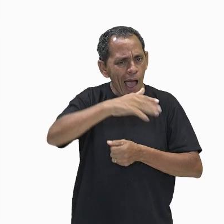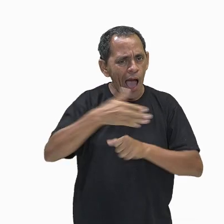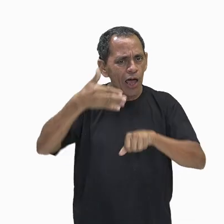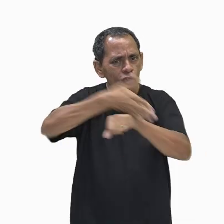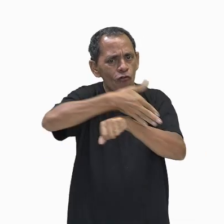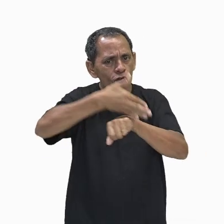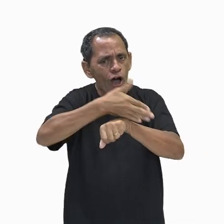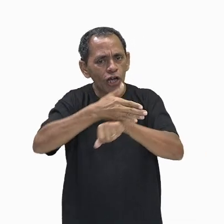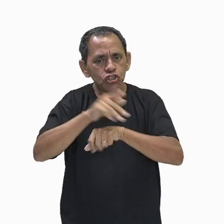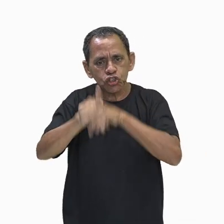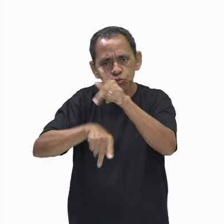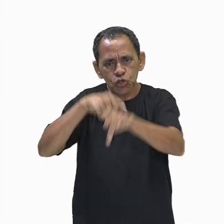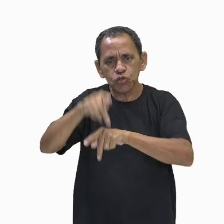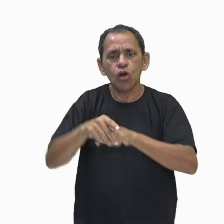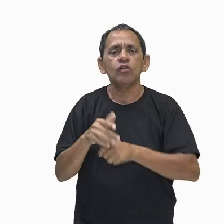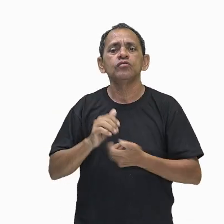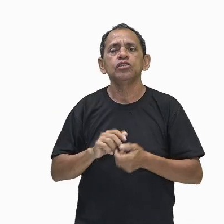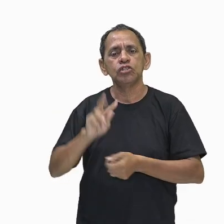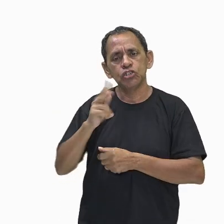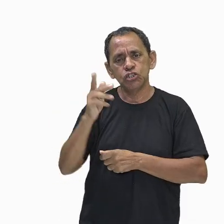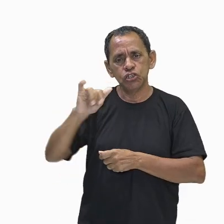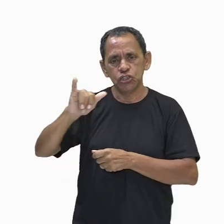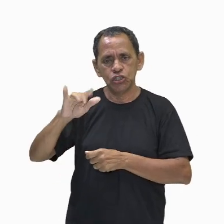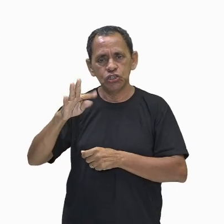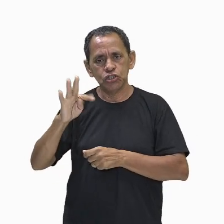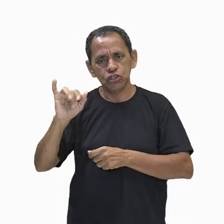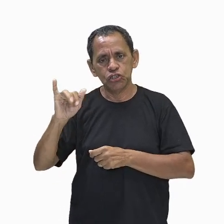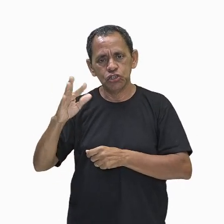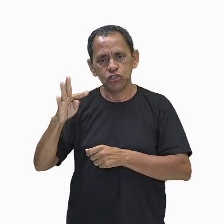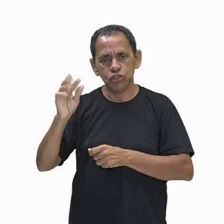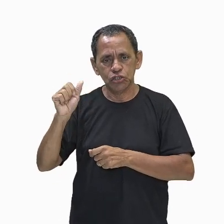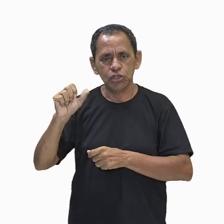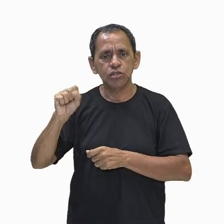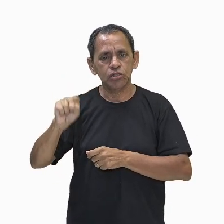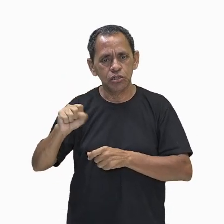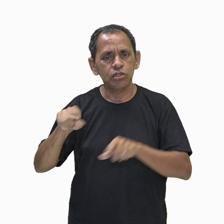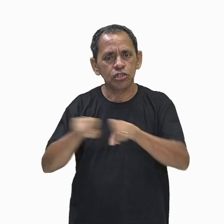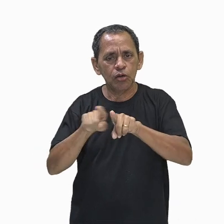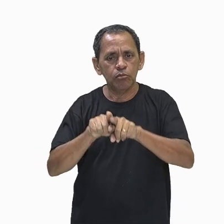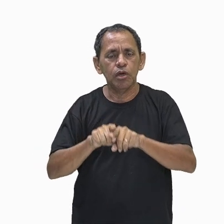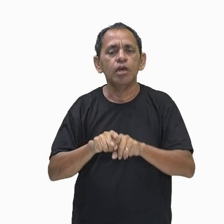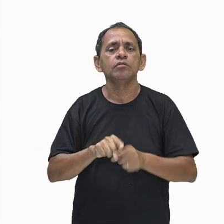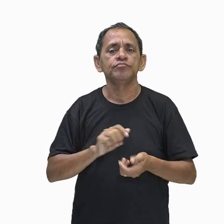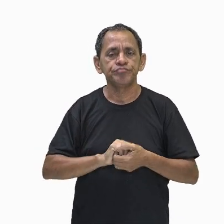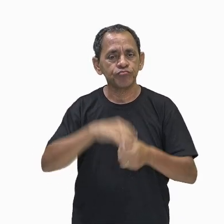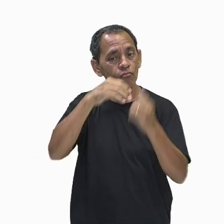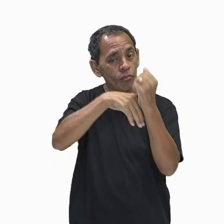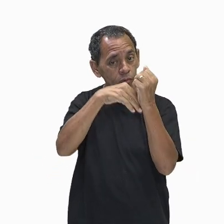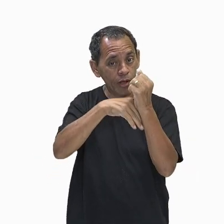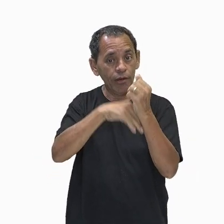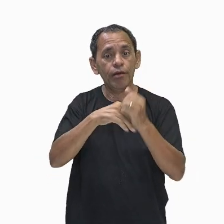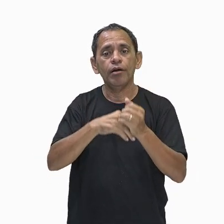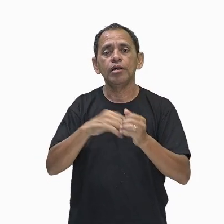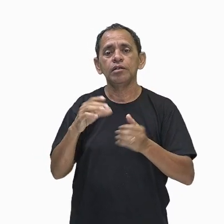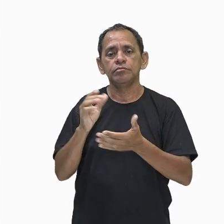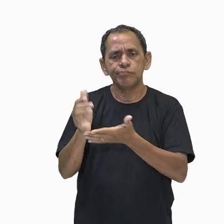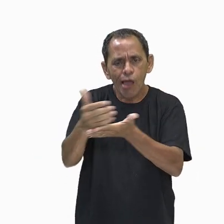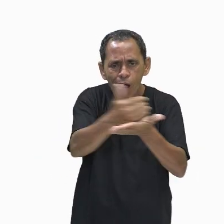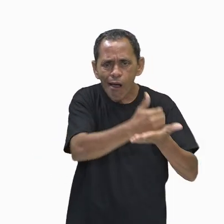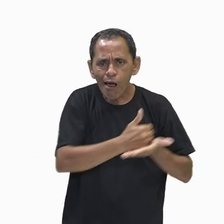cassitas e hititas. Então, nós temos aí, né, esse Código de Leis, então, que foi aí o Código